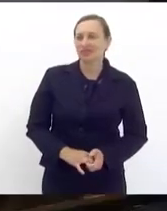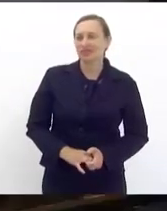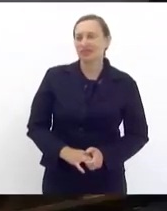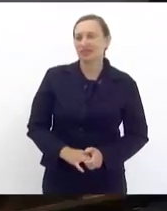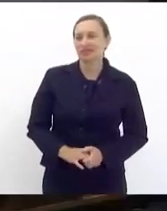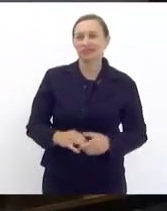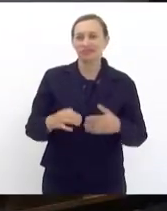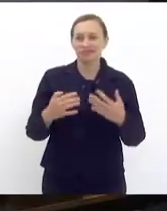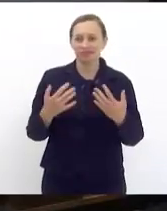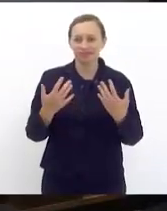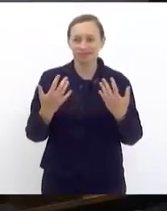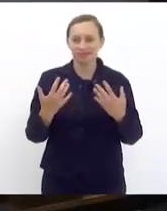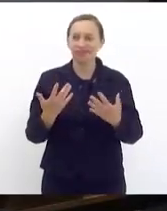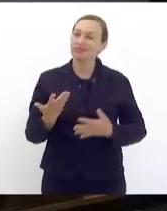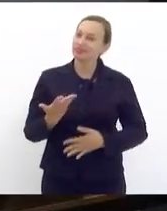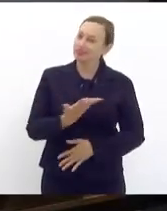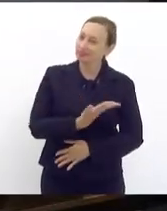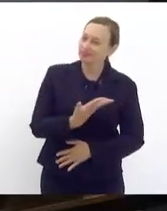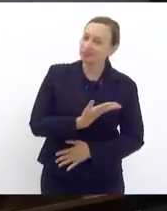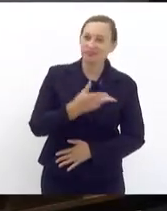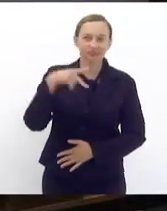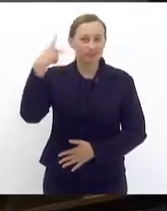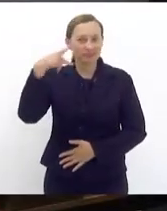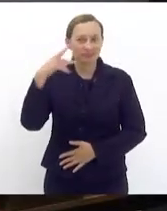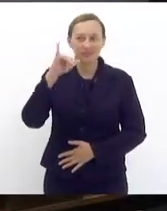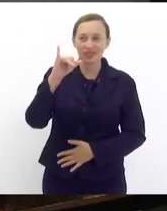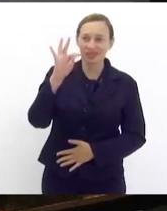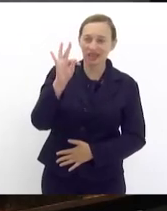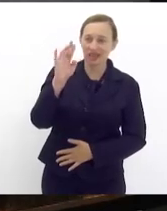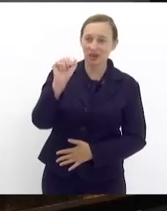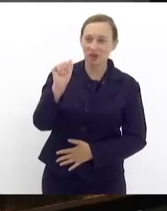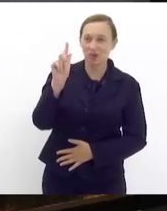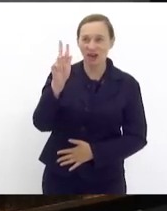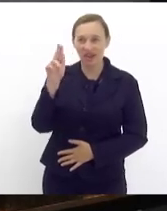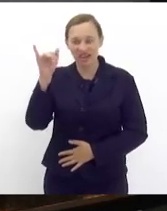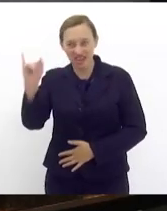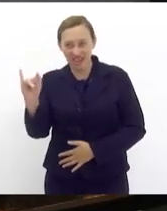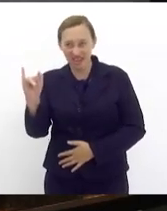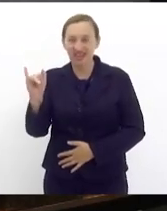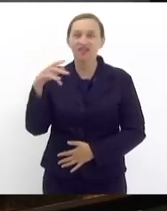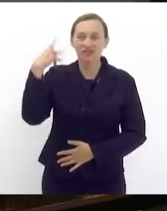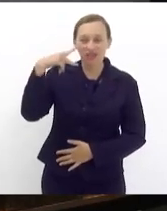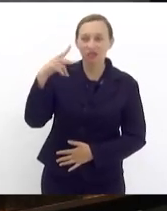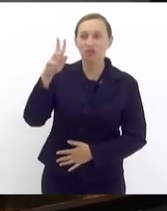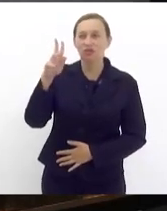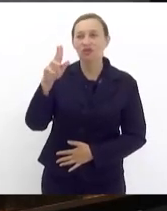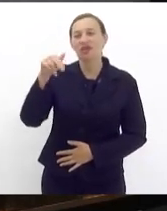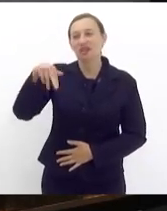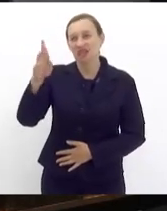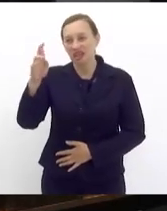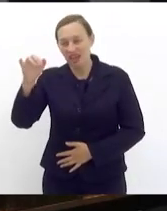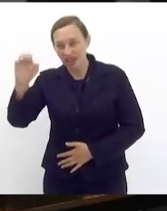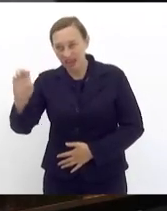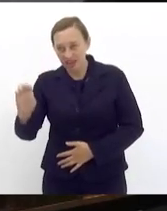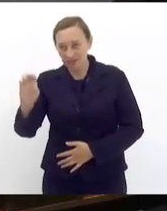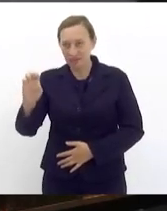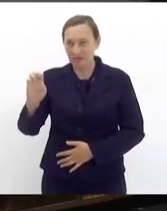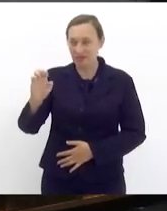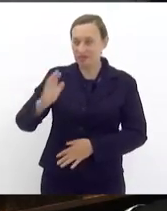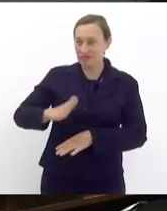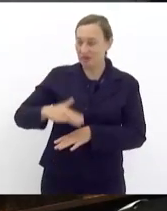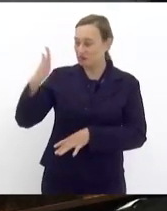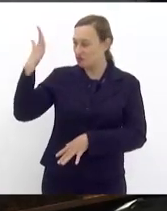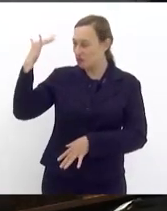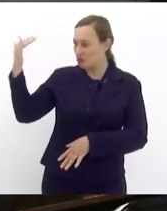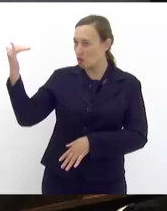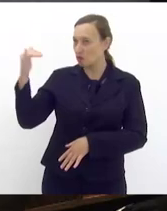Cumprimentar também os queridos amigos vereadores de Itaguaí, vereador Guilherme, vereador mais estiloso lá de Itaguaí,